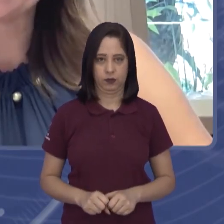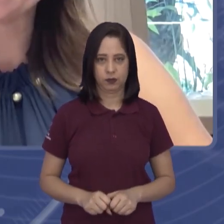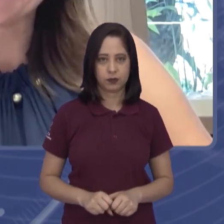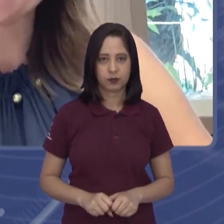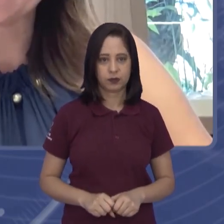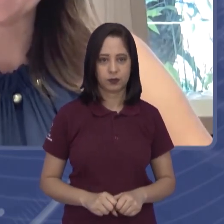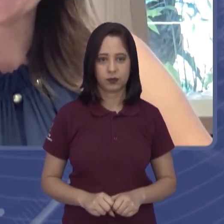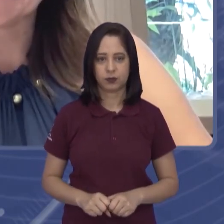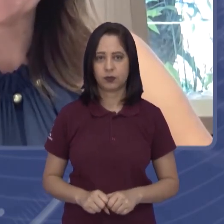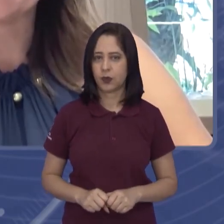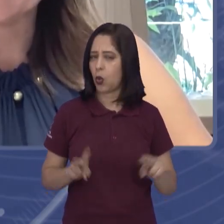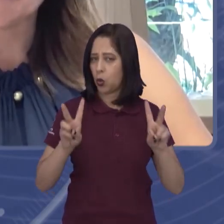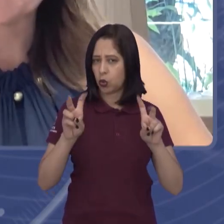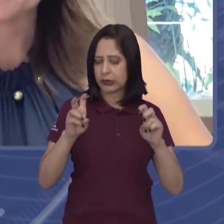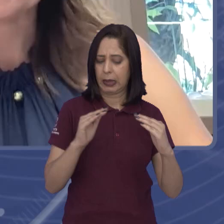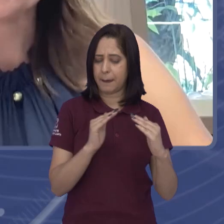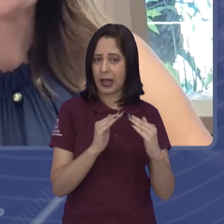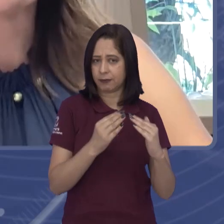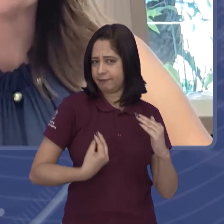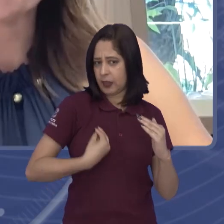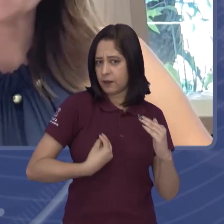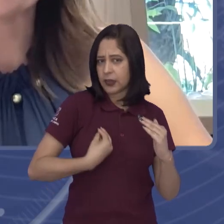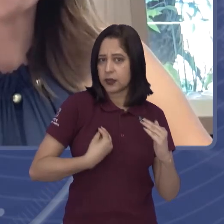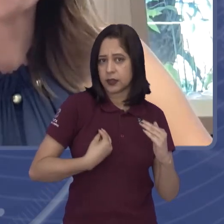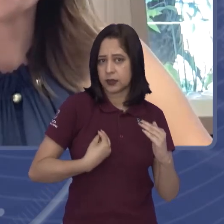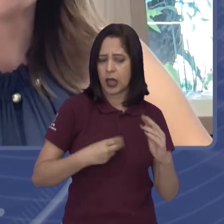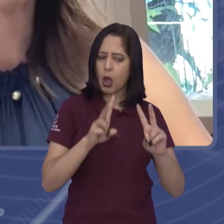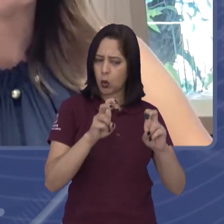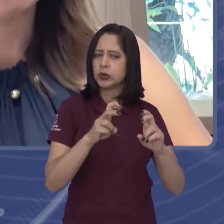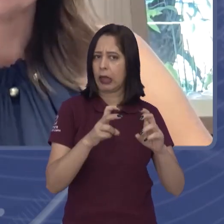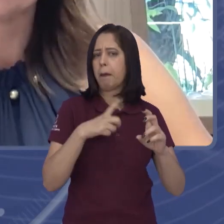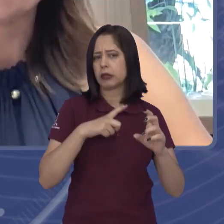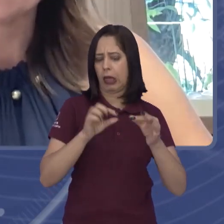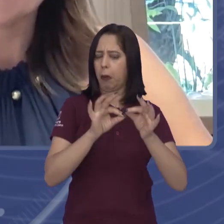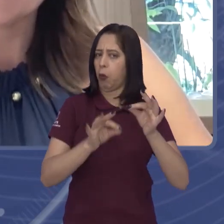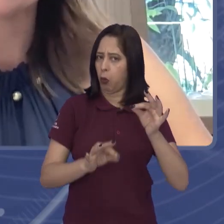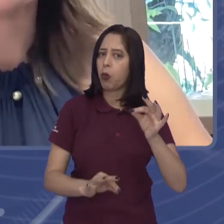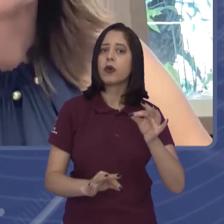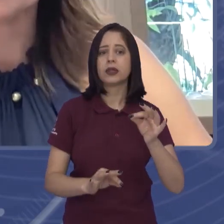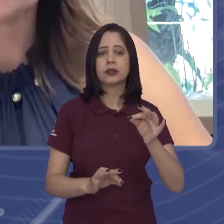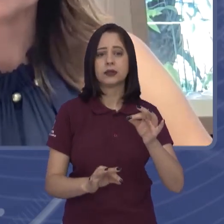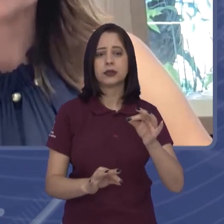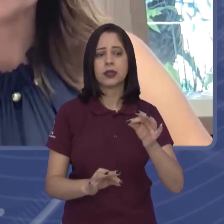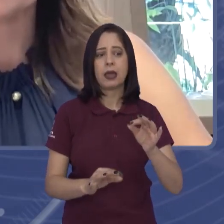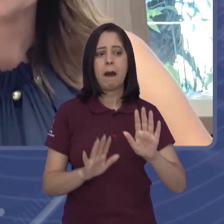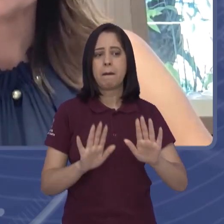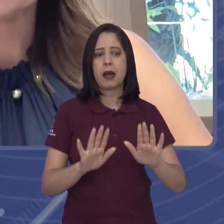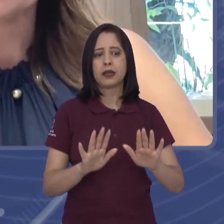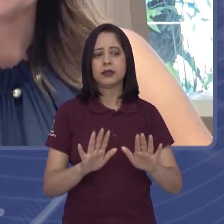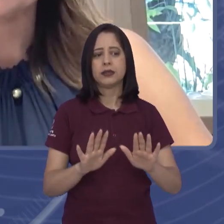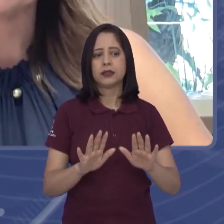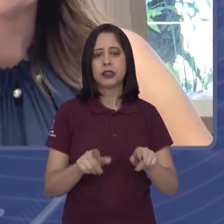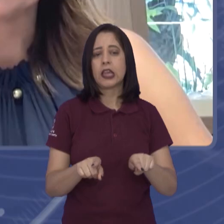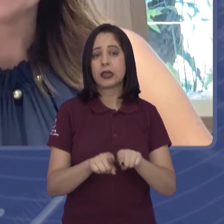né, de habitação, que é um termo amplo, a gente começou aqui, introduziu o assunto falando do planejamento, e aí não tem como a gente falar